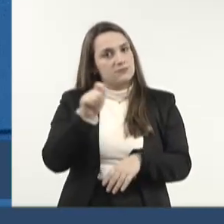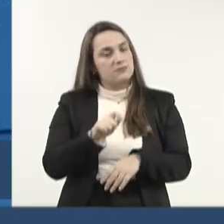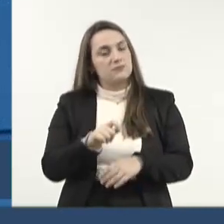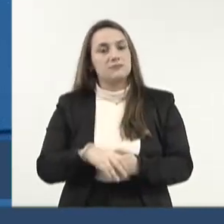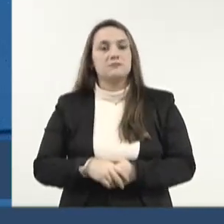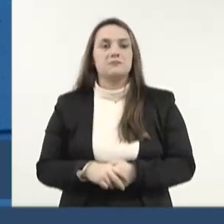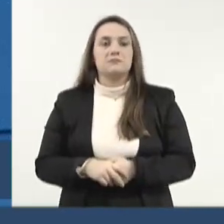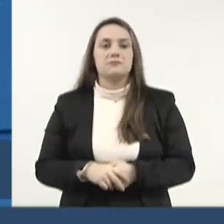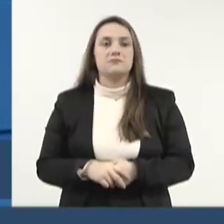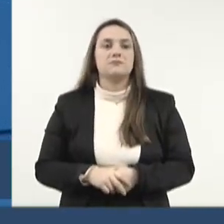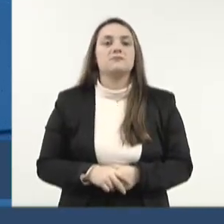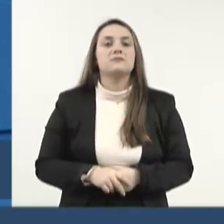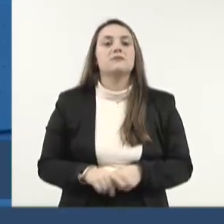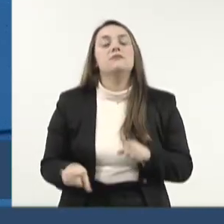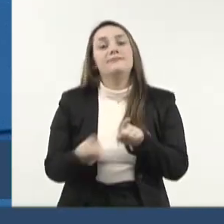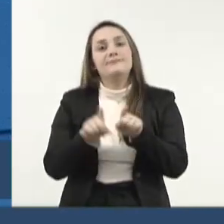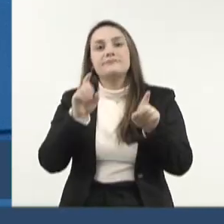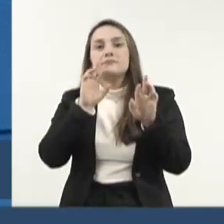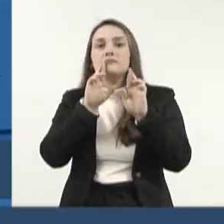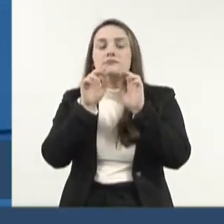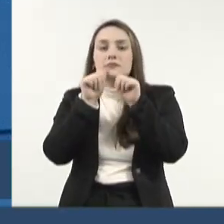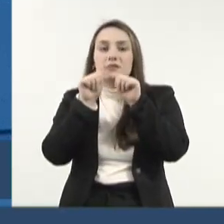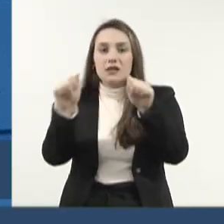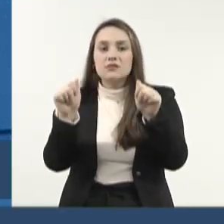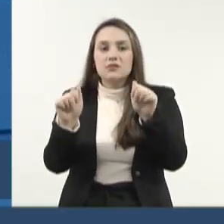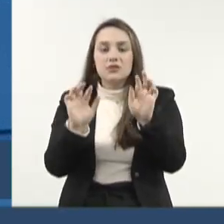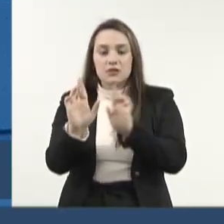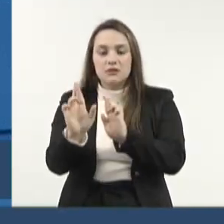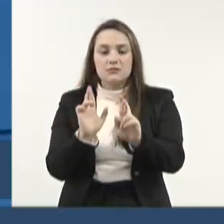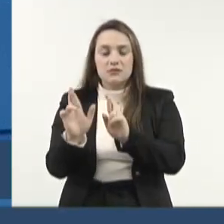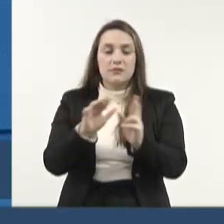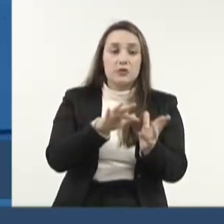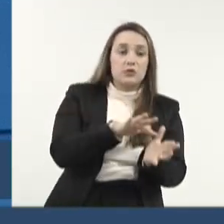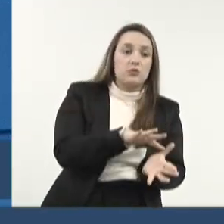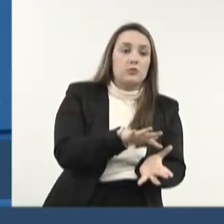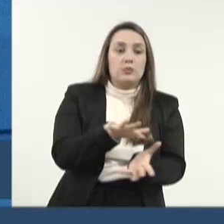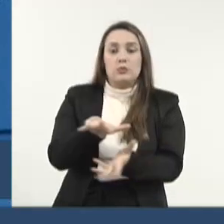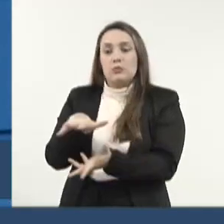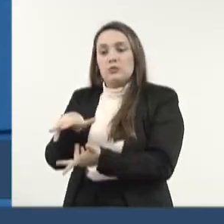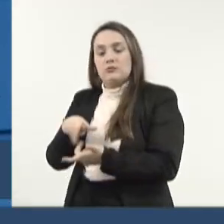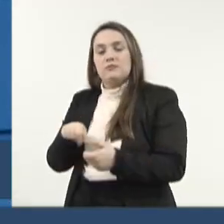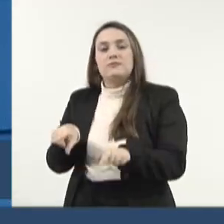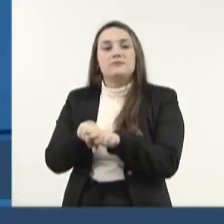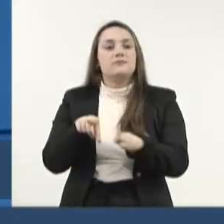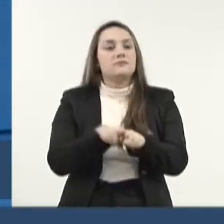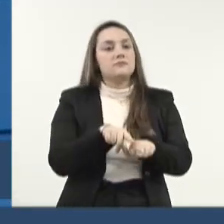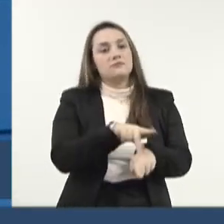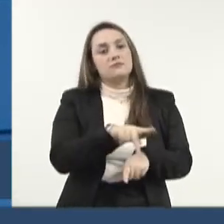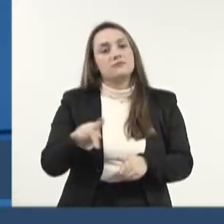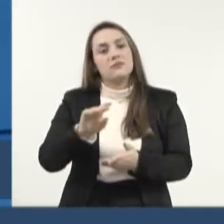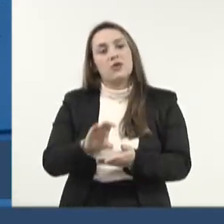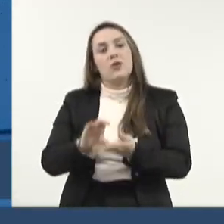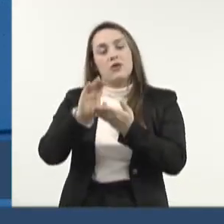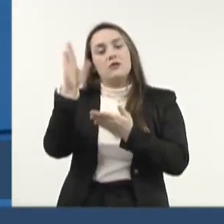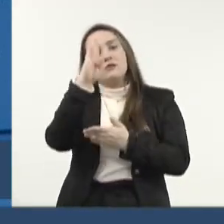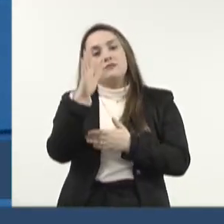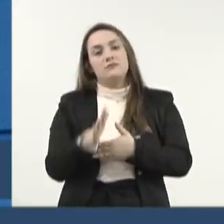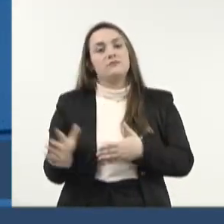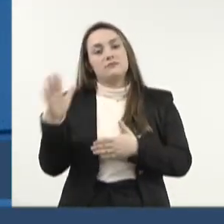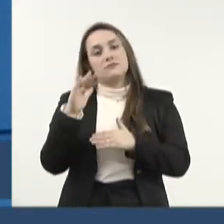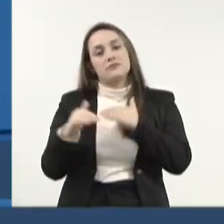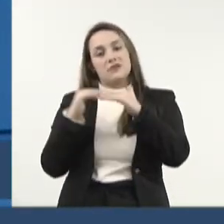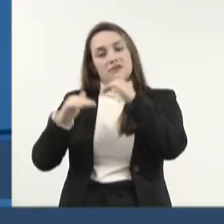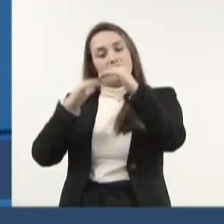e assessor de Relações Internacionais, e também presidente do Conselho Nacional de